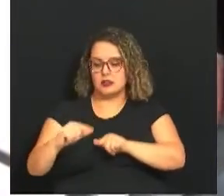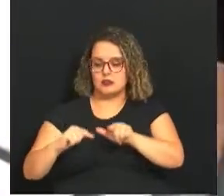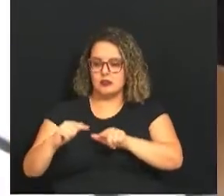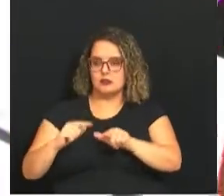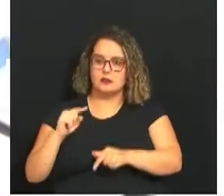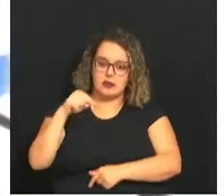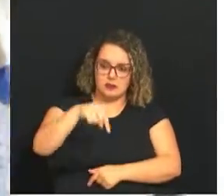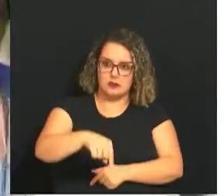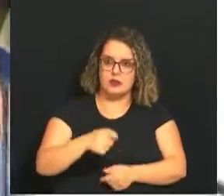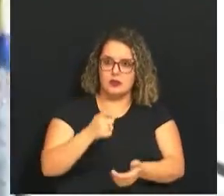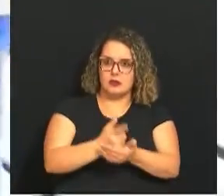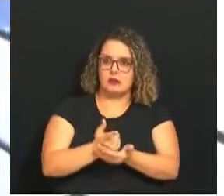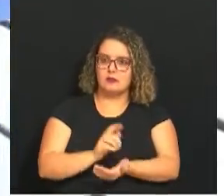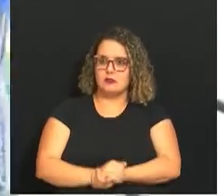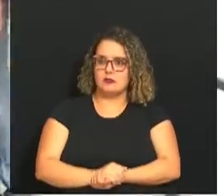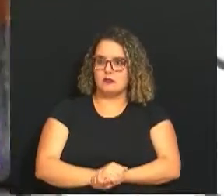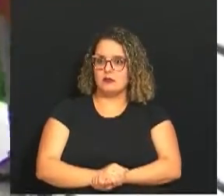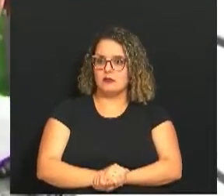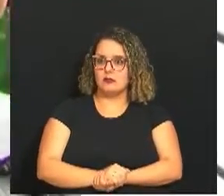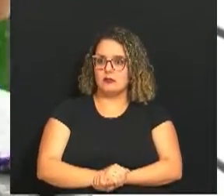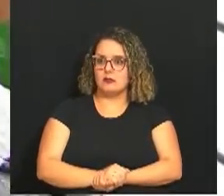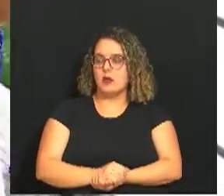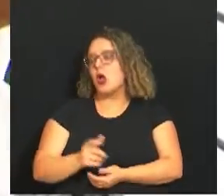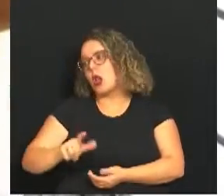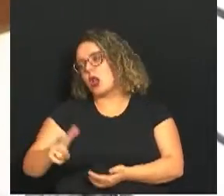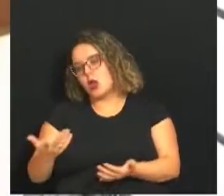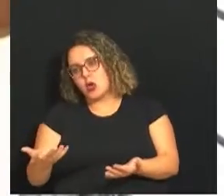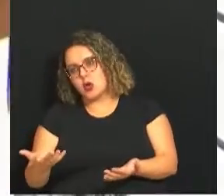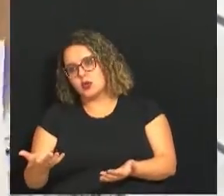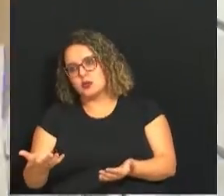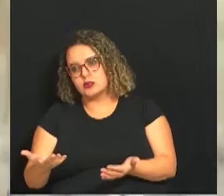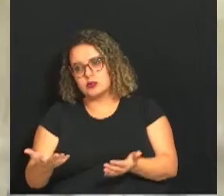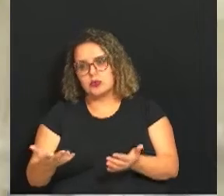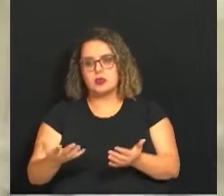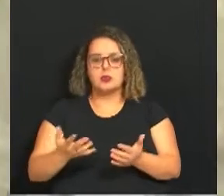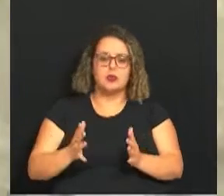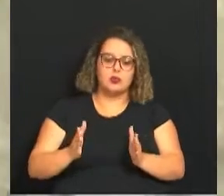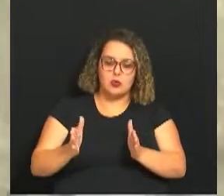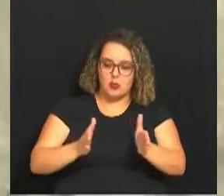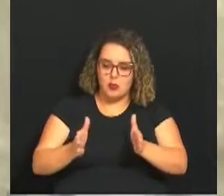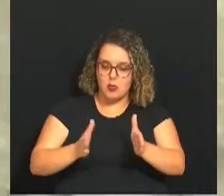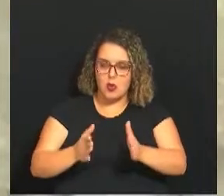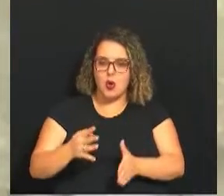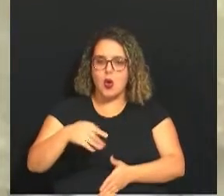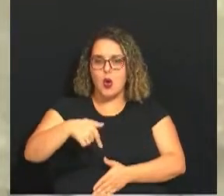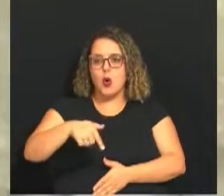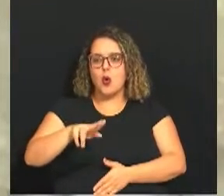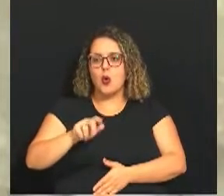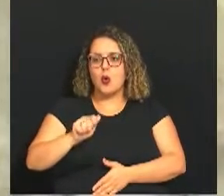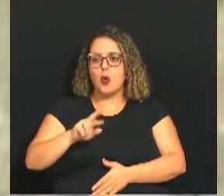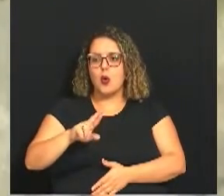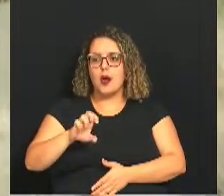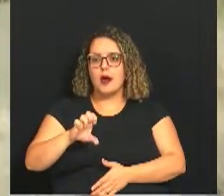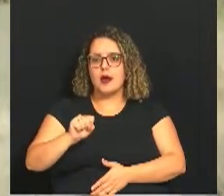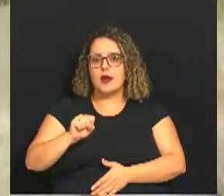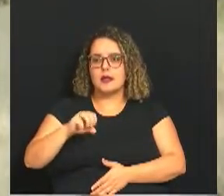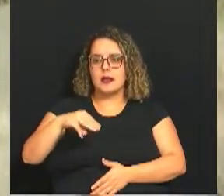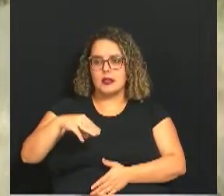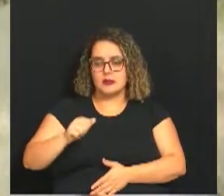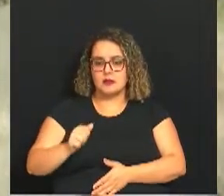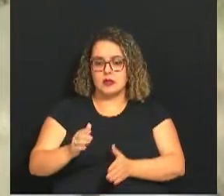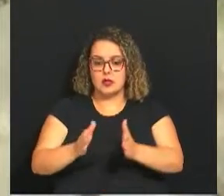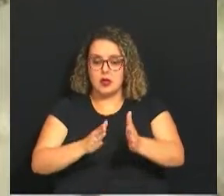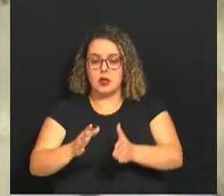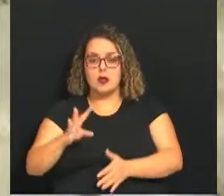Edilson, evidentemente que durante toda a quaresma a procura é grande, mas imagino que na quarta-feira de cinzas e na